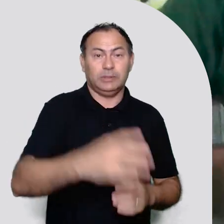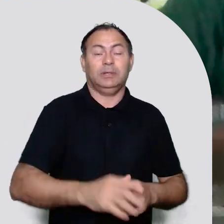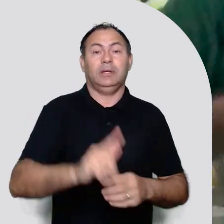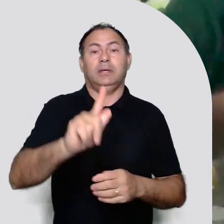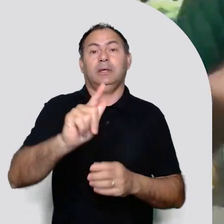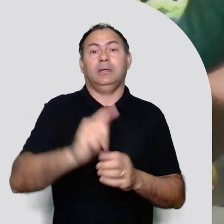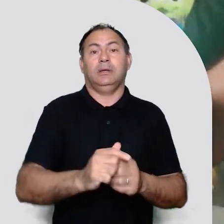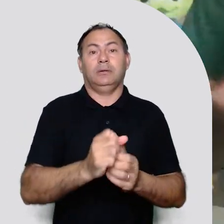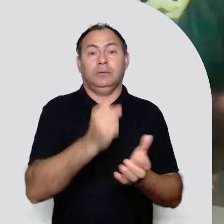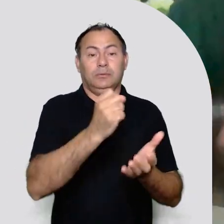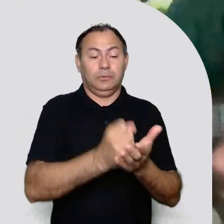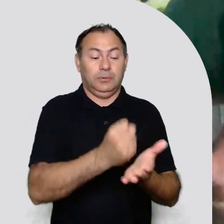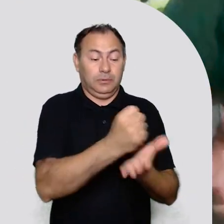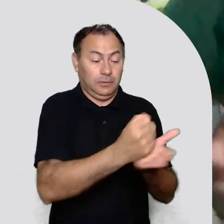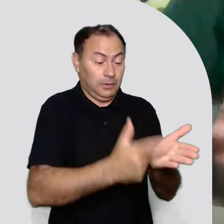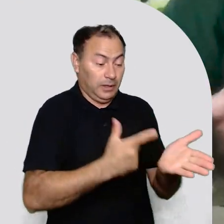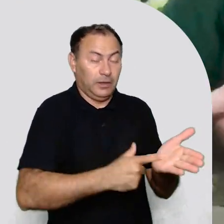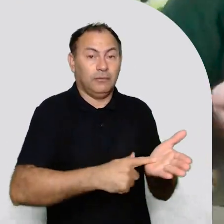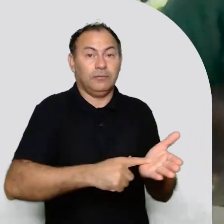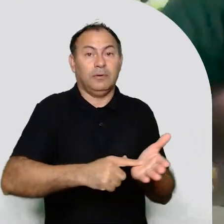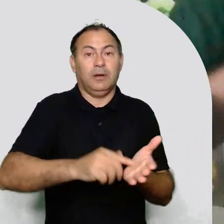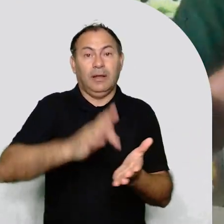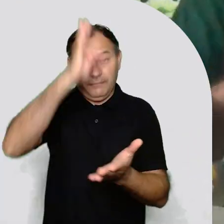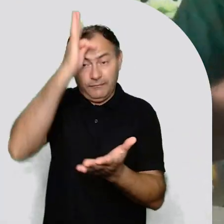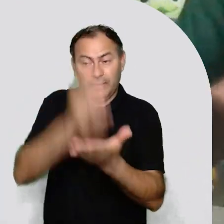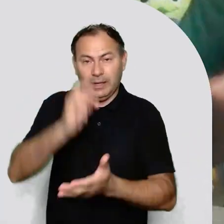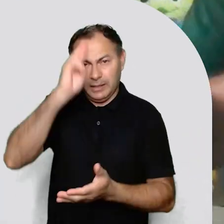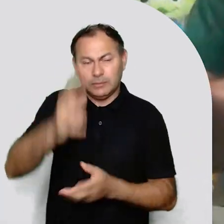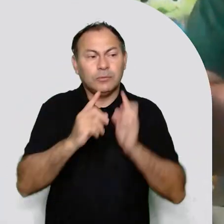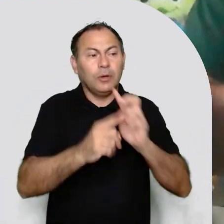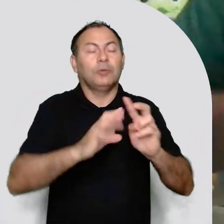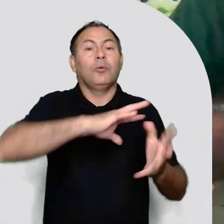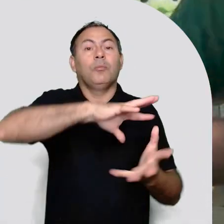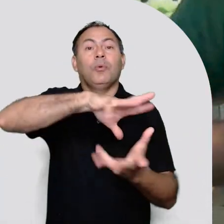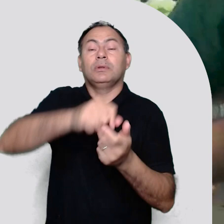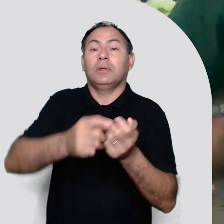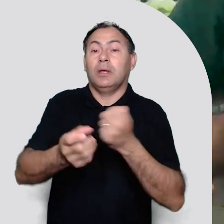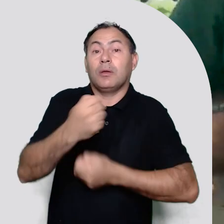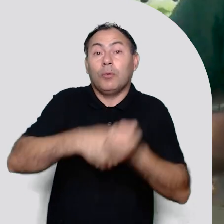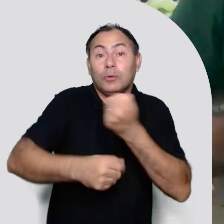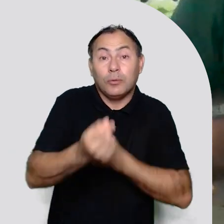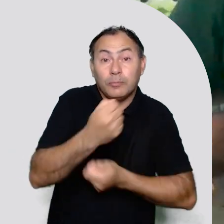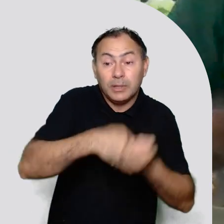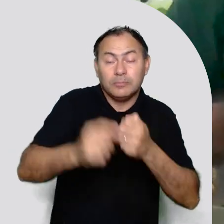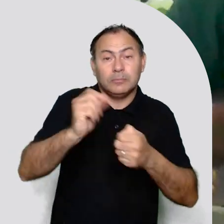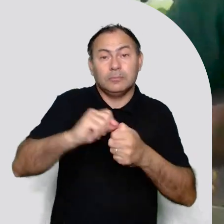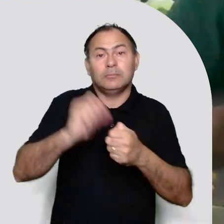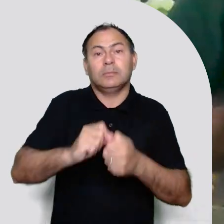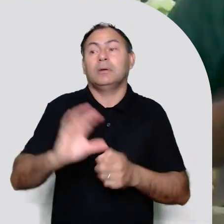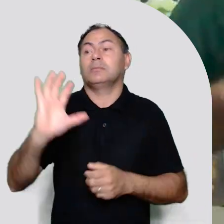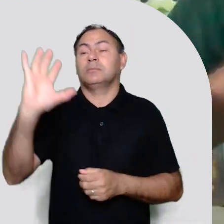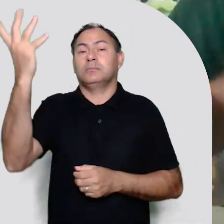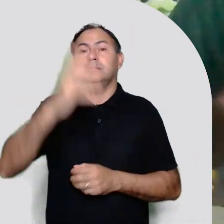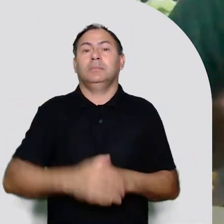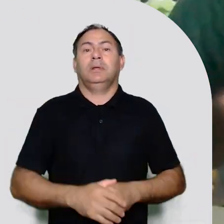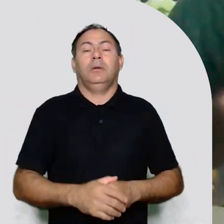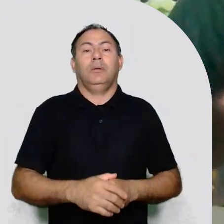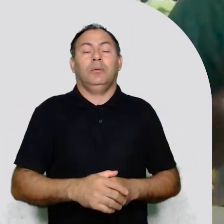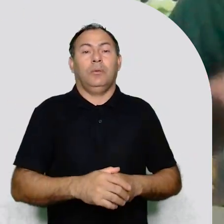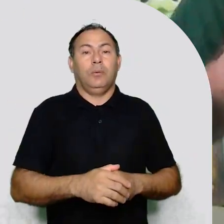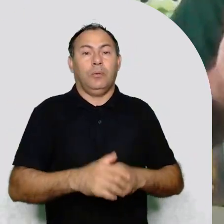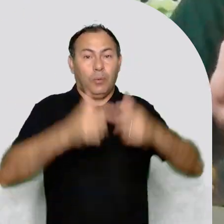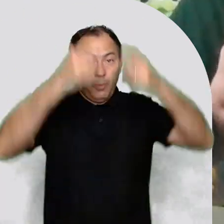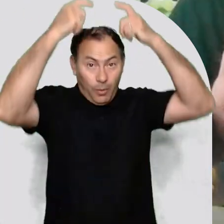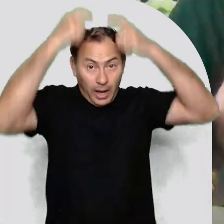et Spes, o agir do cristão no mundo, inclusive o mundo da economia, fazendo acontecer o